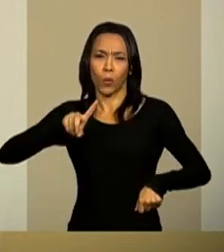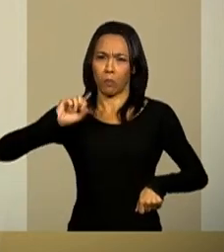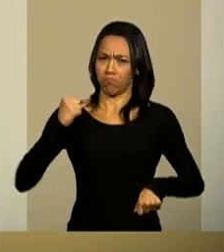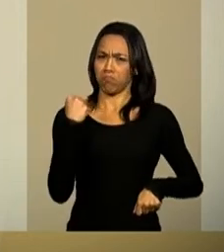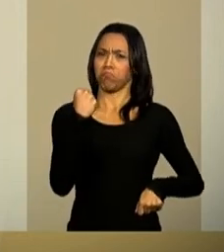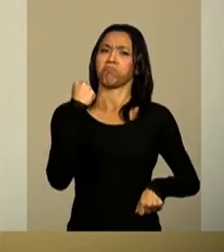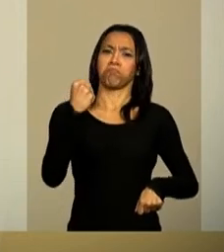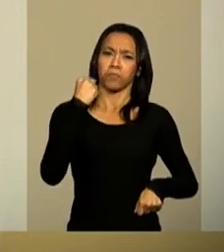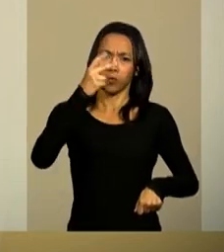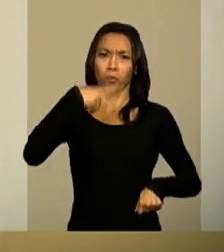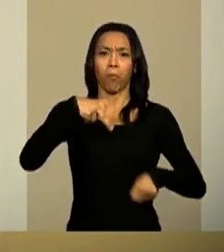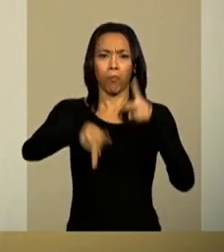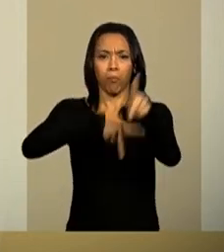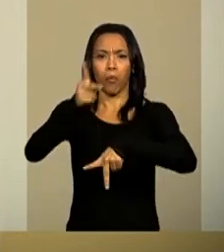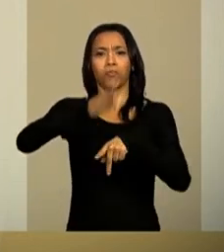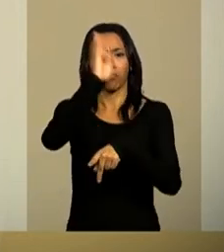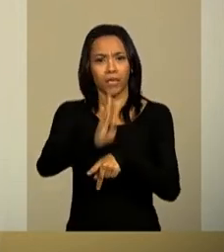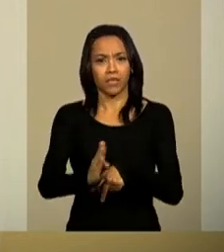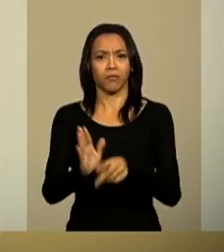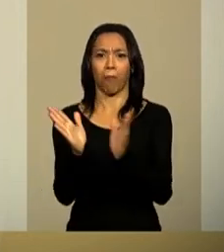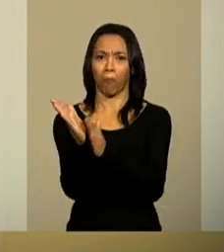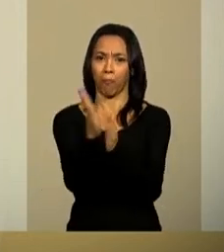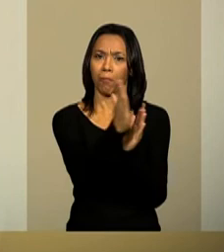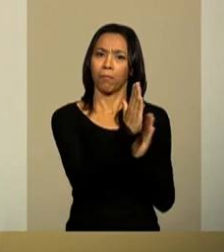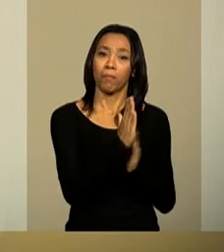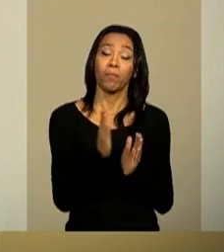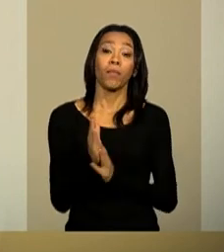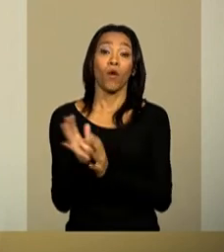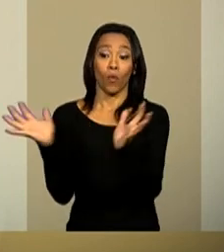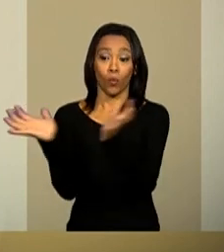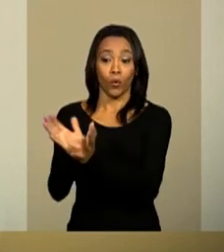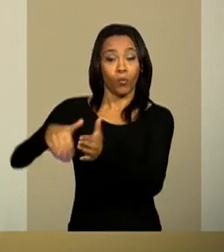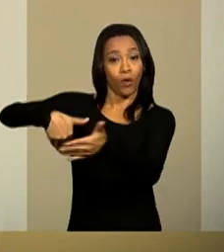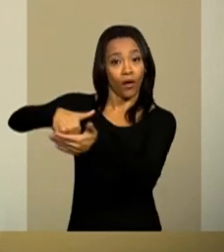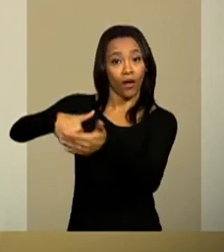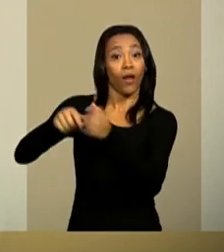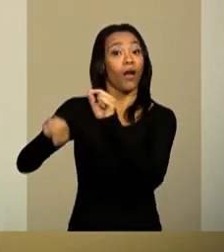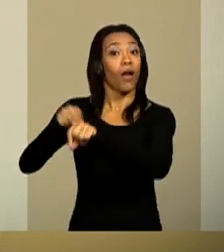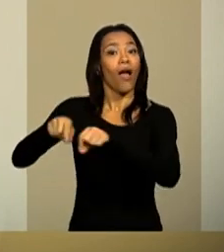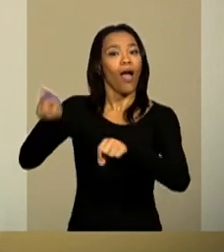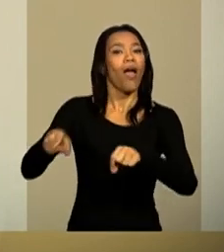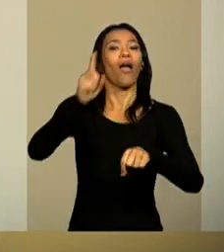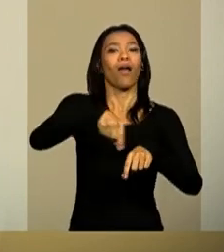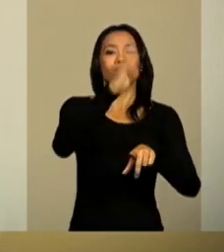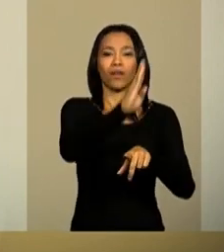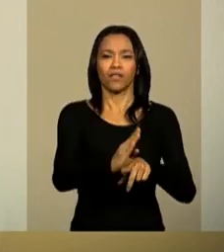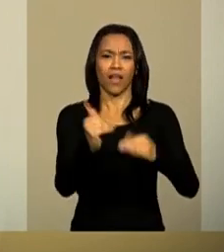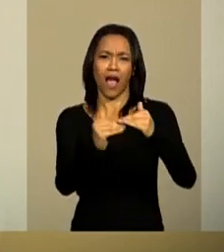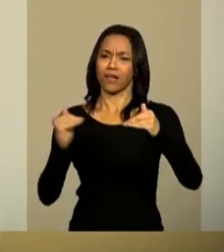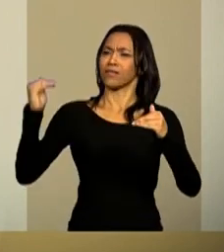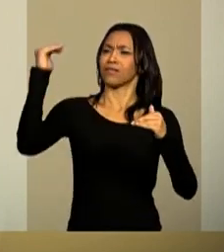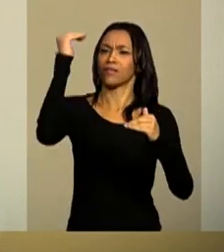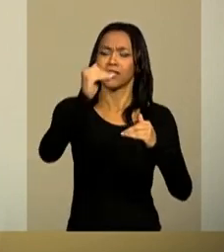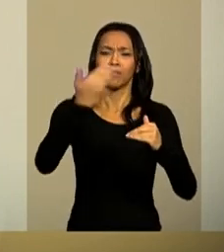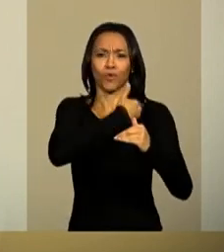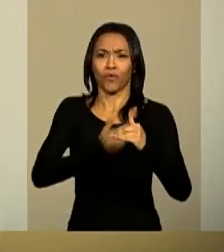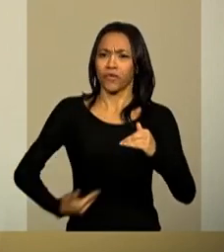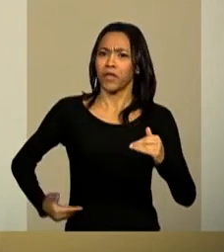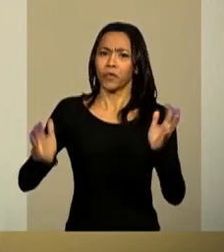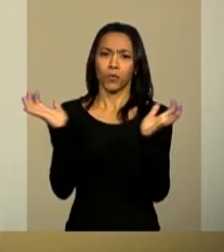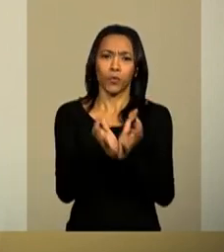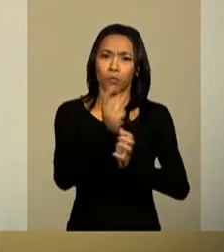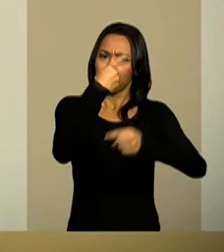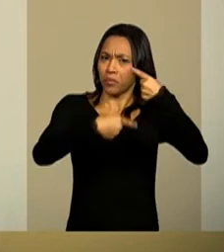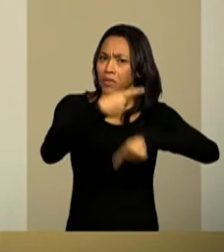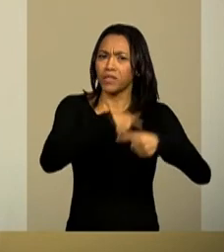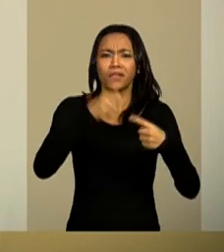poderoso patrimônio do povo brasileiro. A seleção representa a nacionalidade. Está acima de governos, de partidos e de